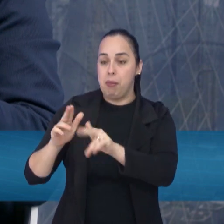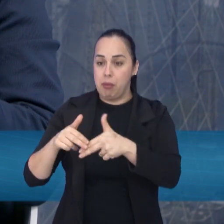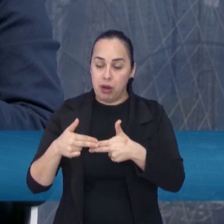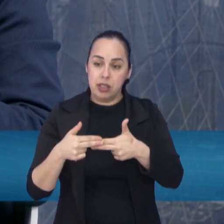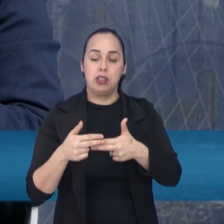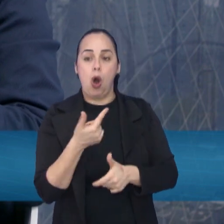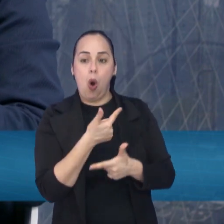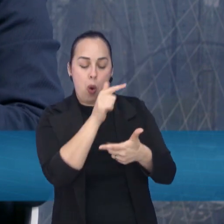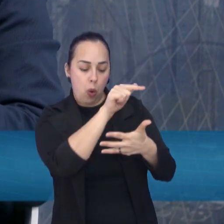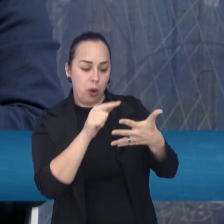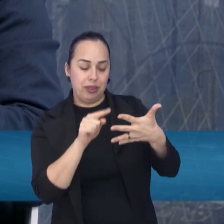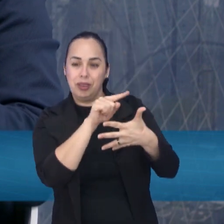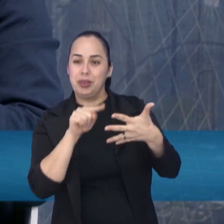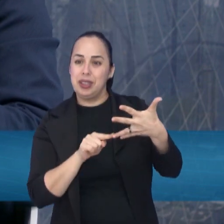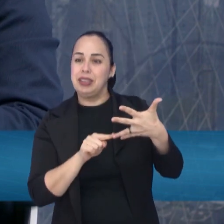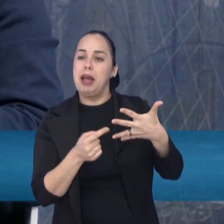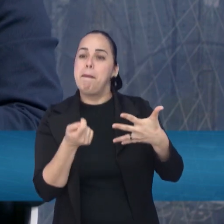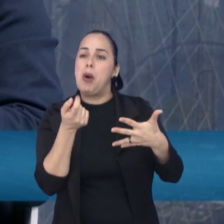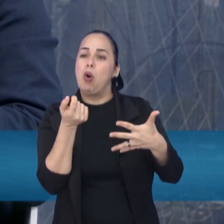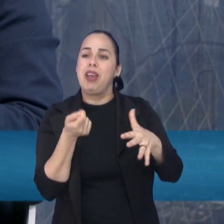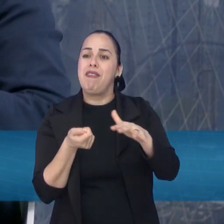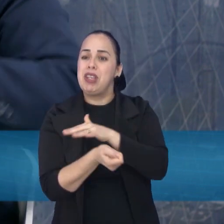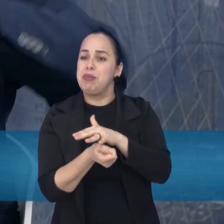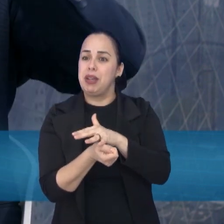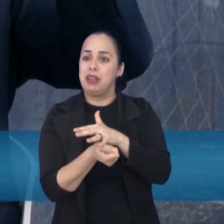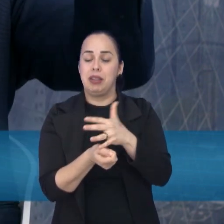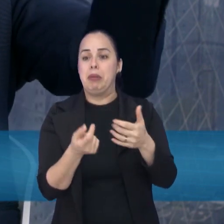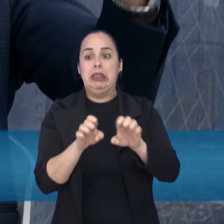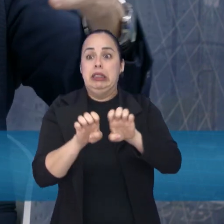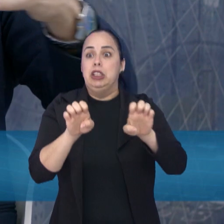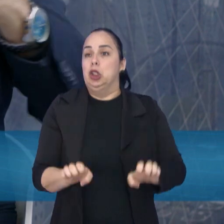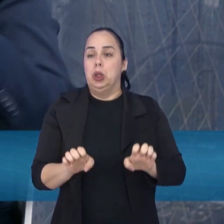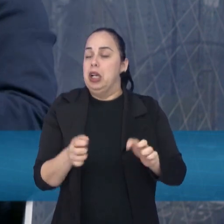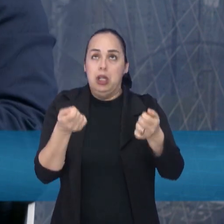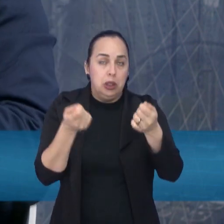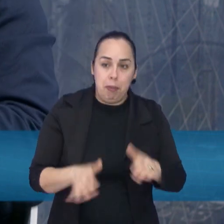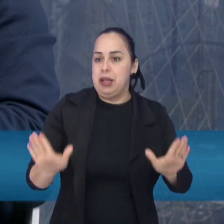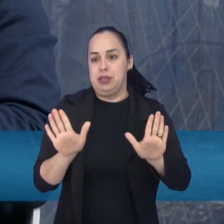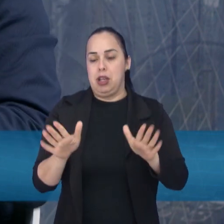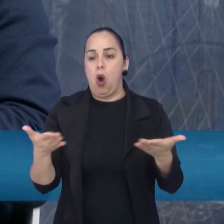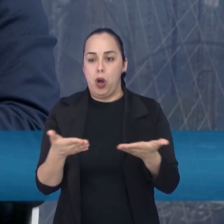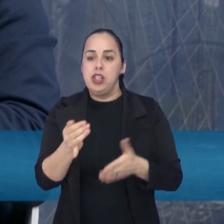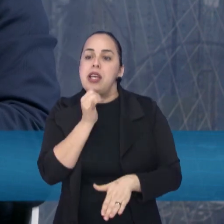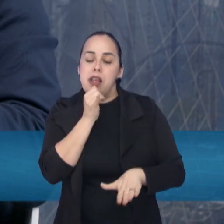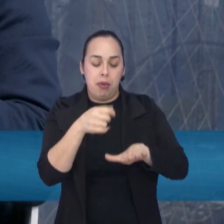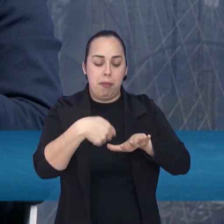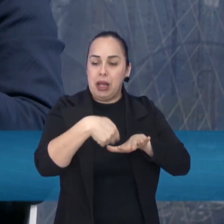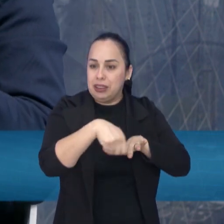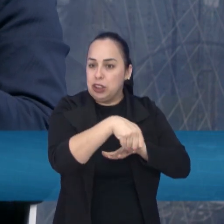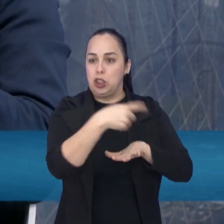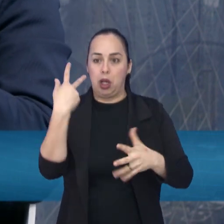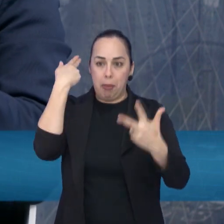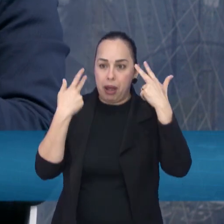outras atividades você requer baixo investimento. Com pouco investimento em recursos, você não precisa ter uma estrutura enorme. Você tem hoje serviço de manicure, pedicure, cabeleireiro,